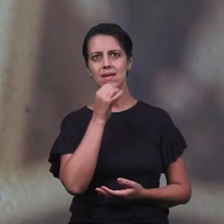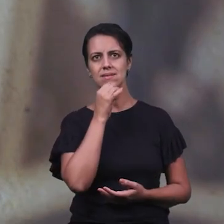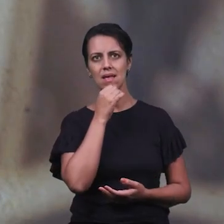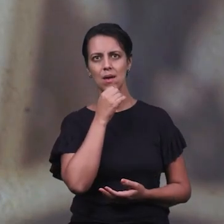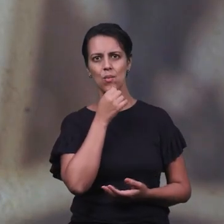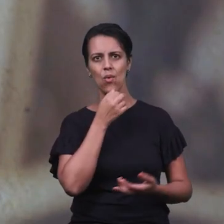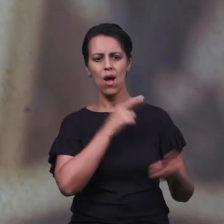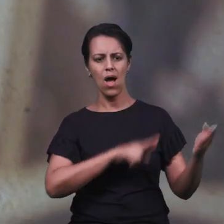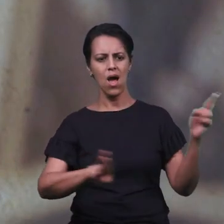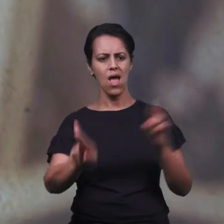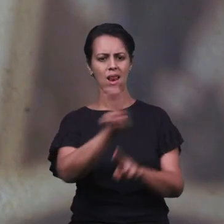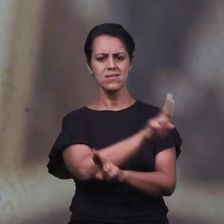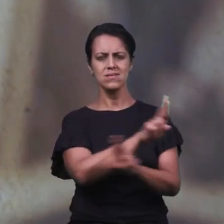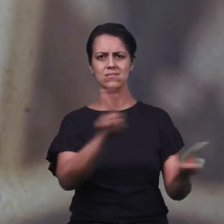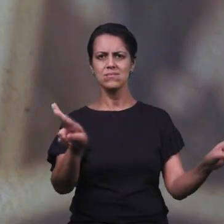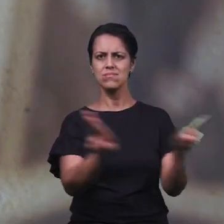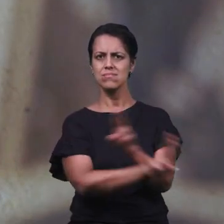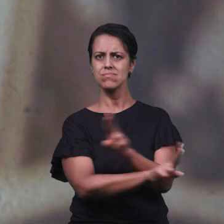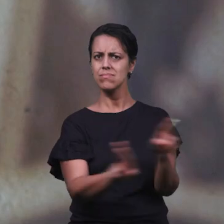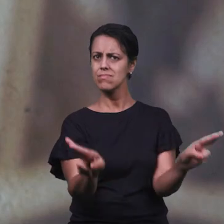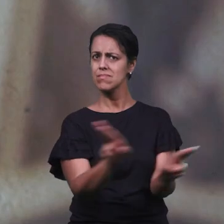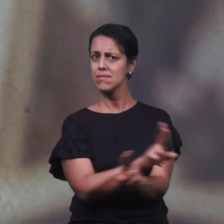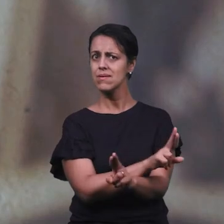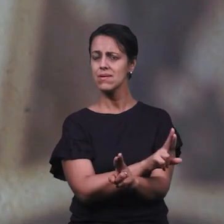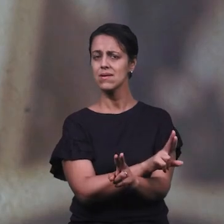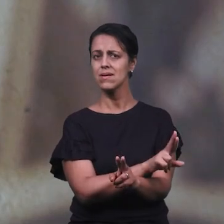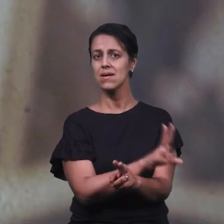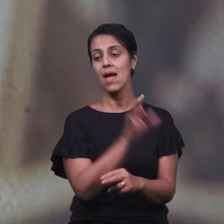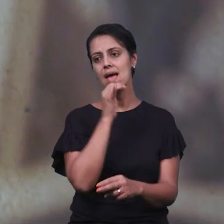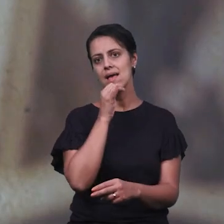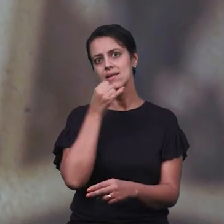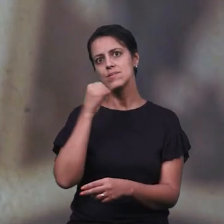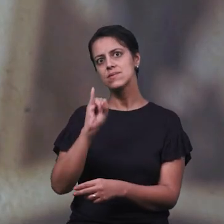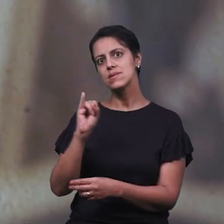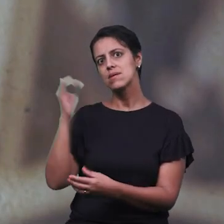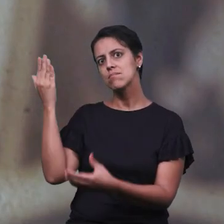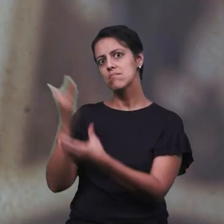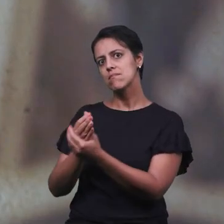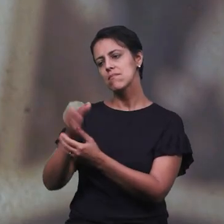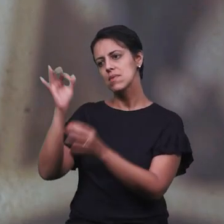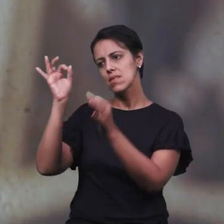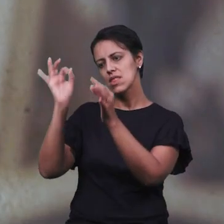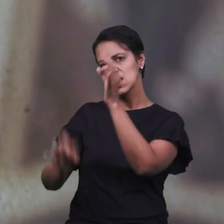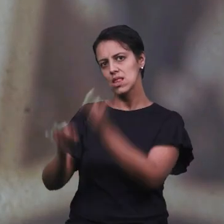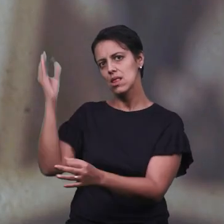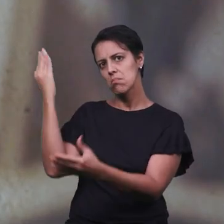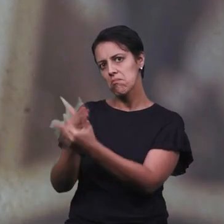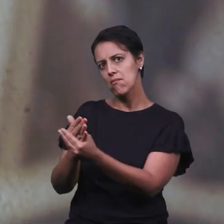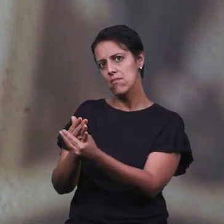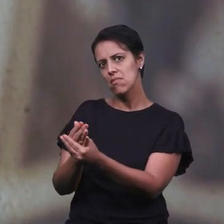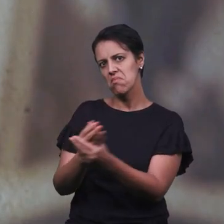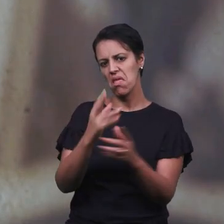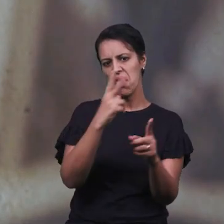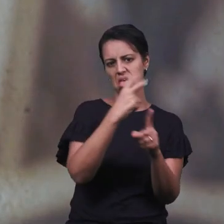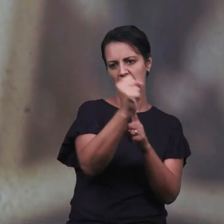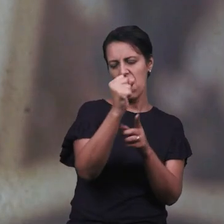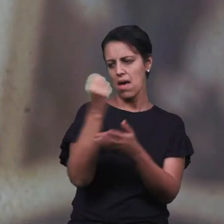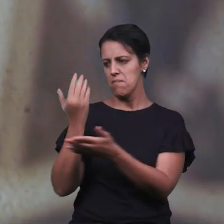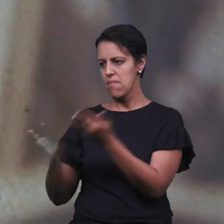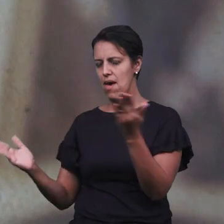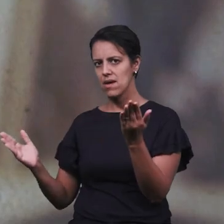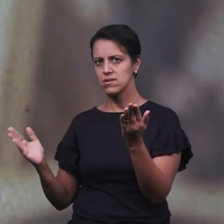entre as partes. Sim. Quando você vai, né, no judiciário em que há o ganha-perde, a tendência é que as